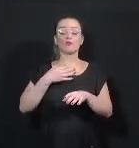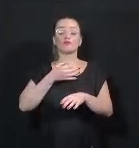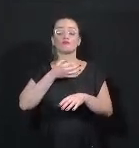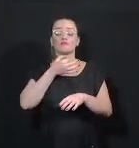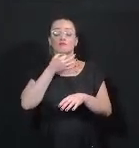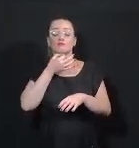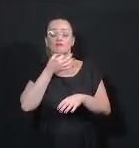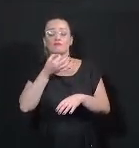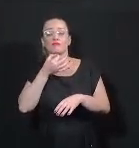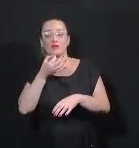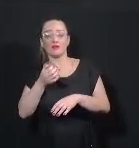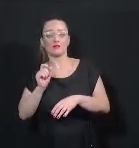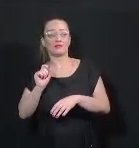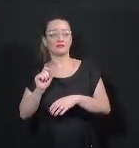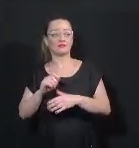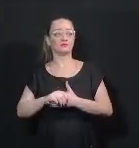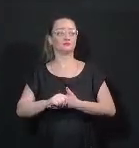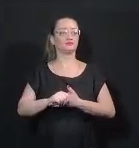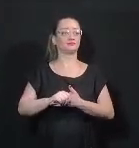citando